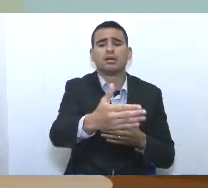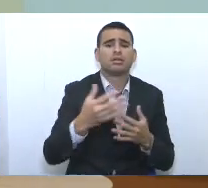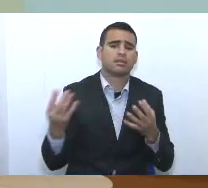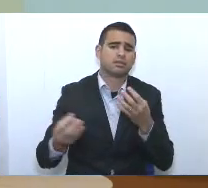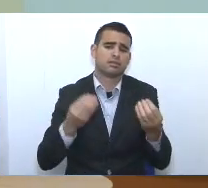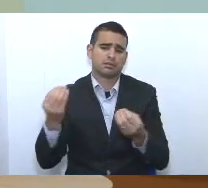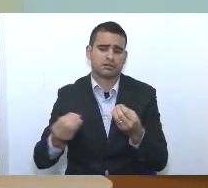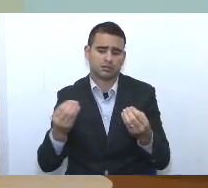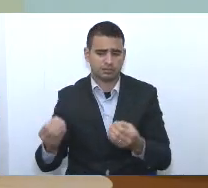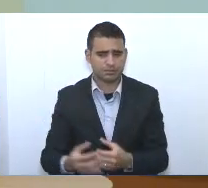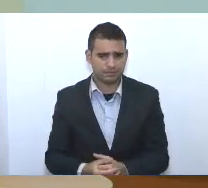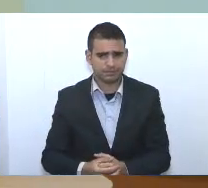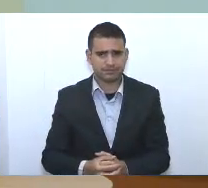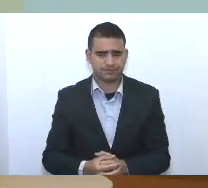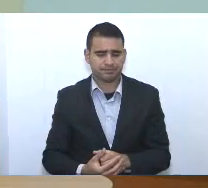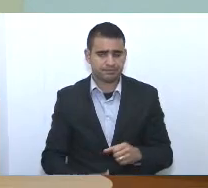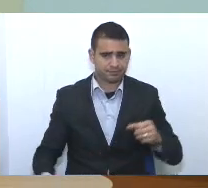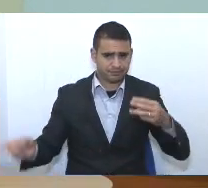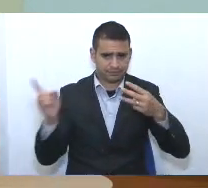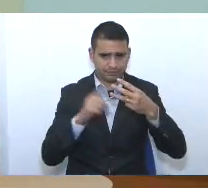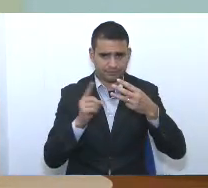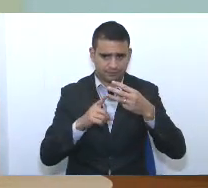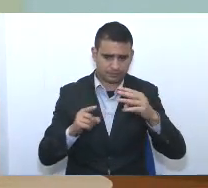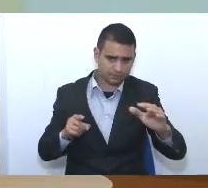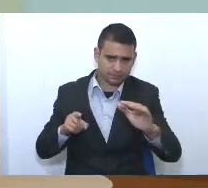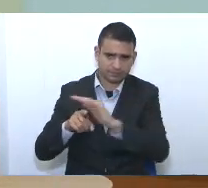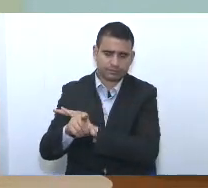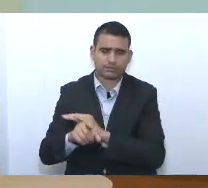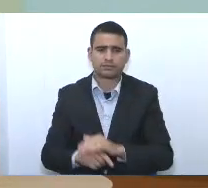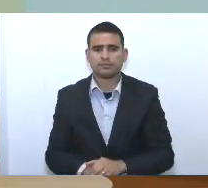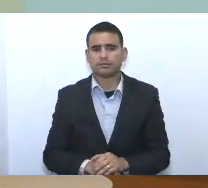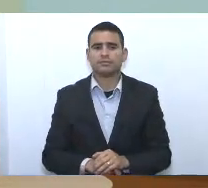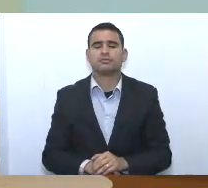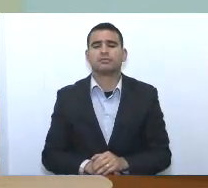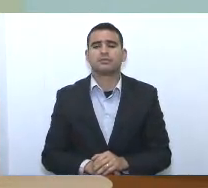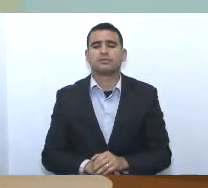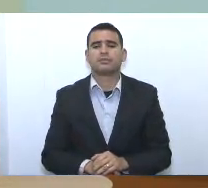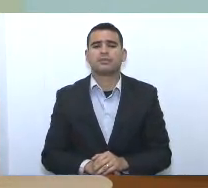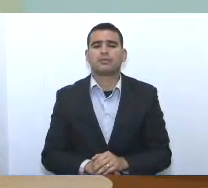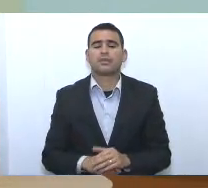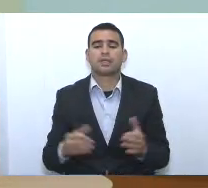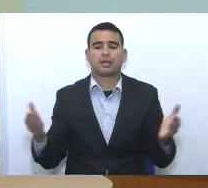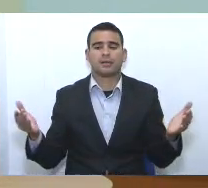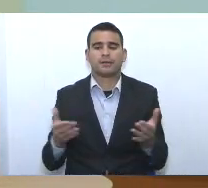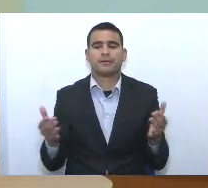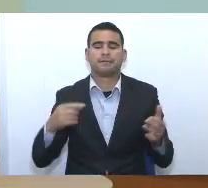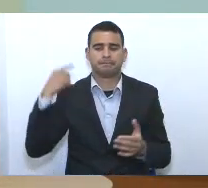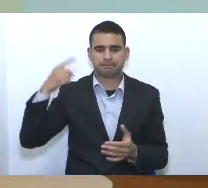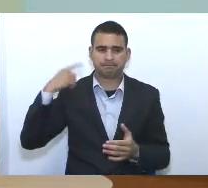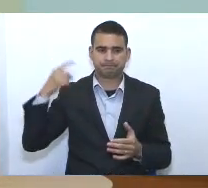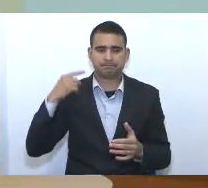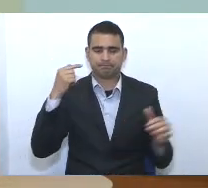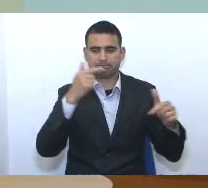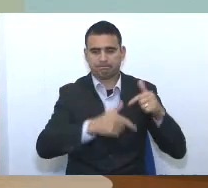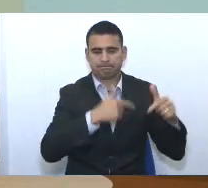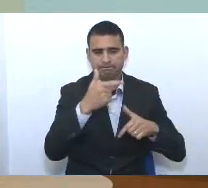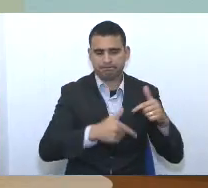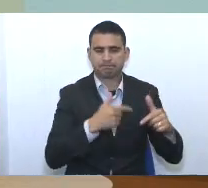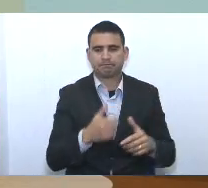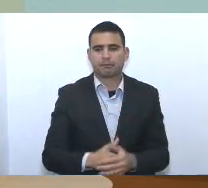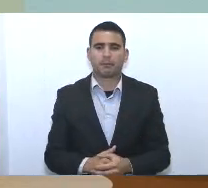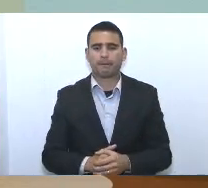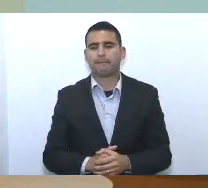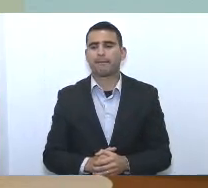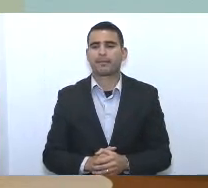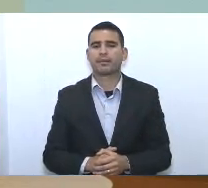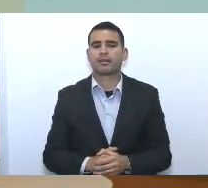frente. Uma outra questão, isso é uma questão de ordem profissional a nós advogados, eu gostaria de saber,